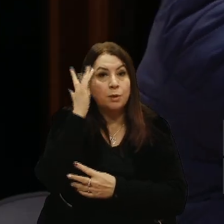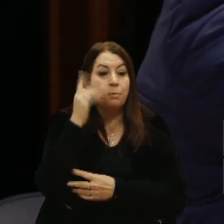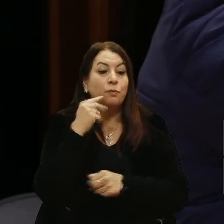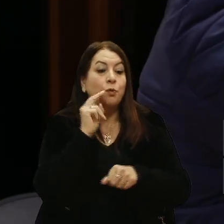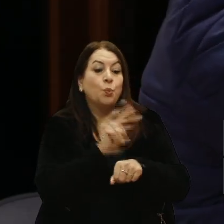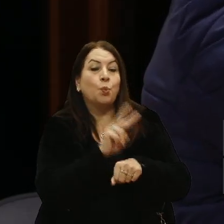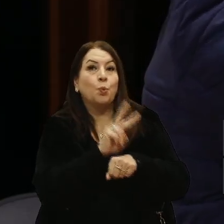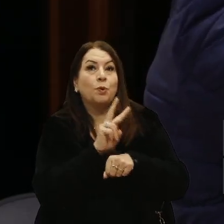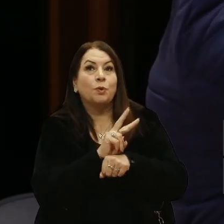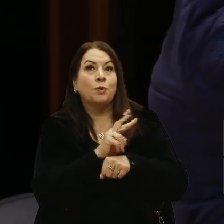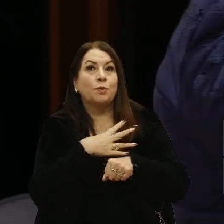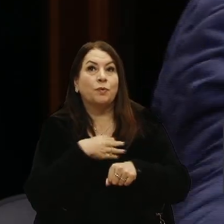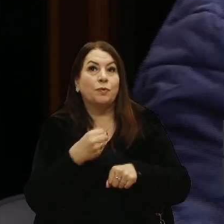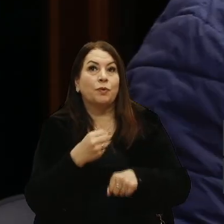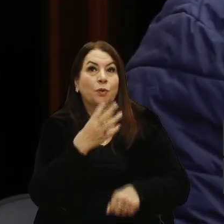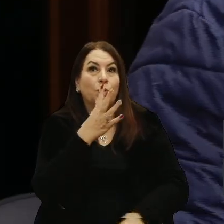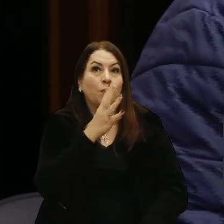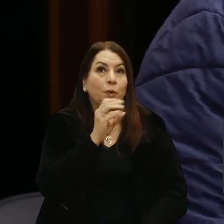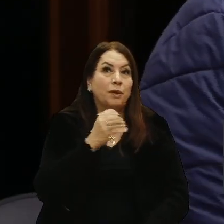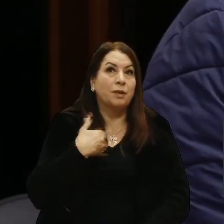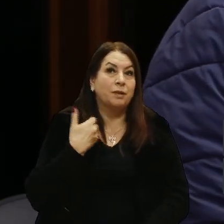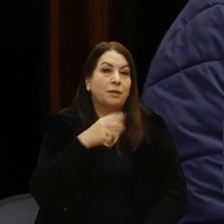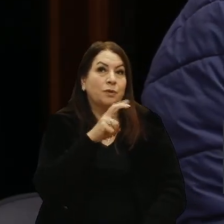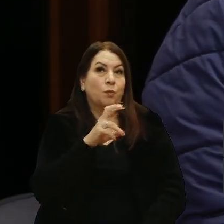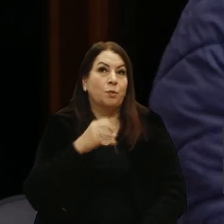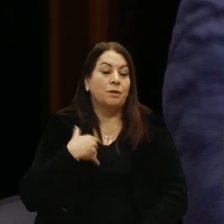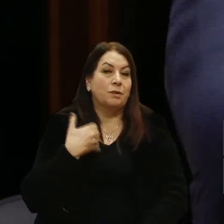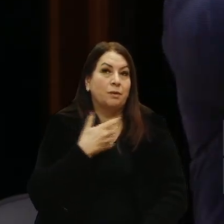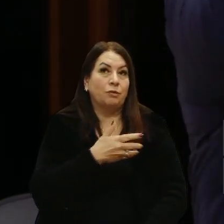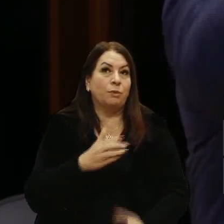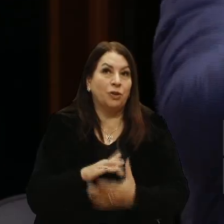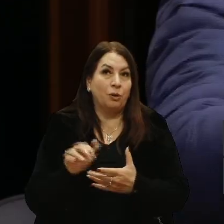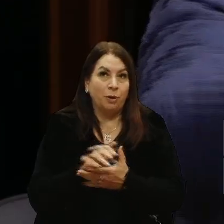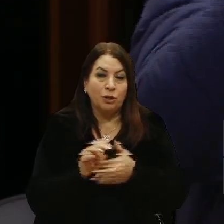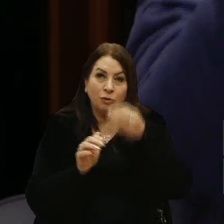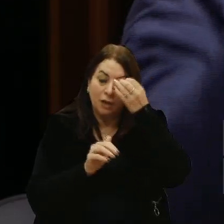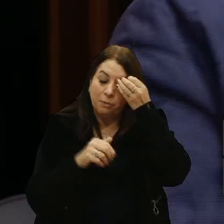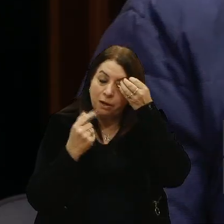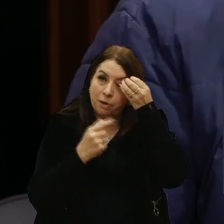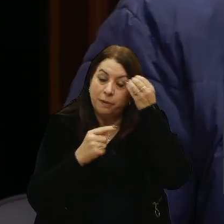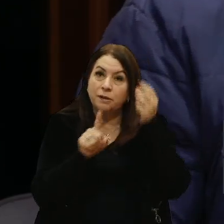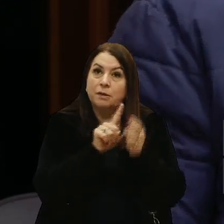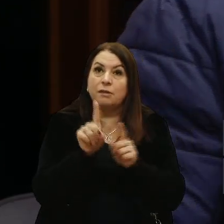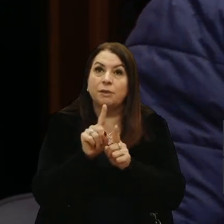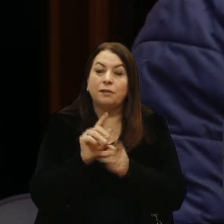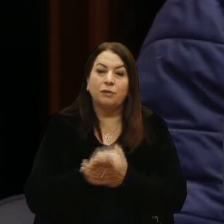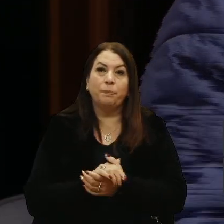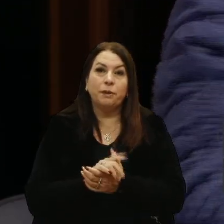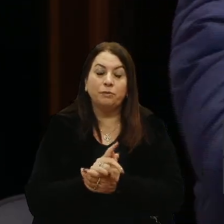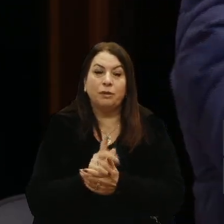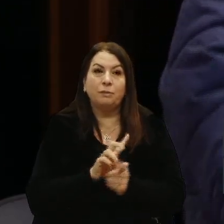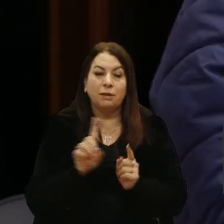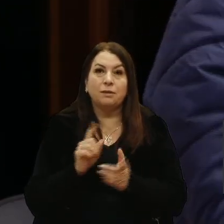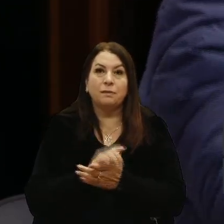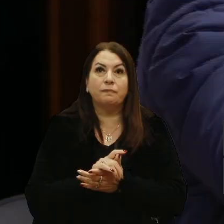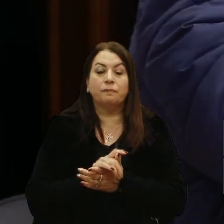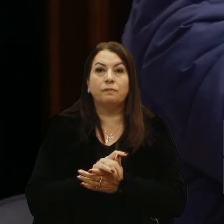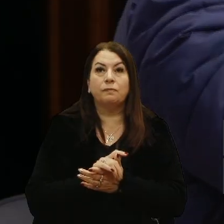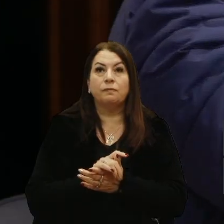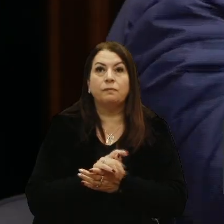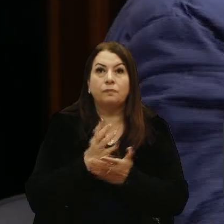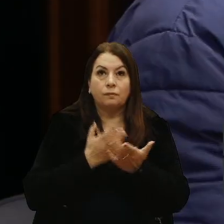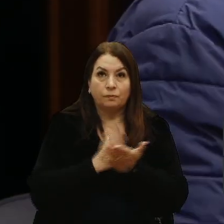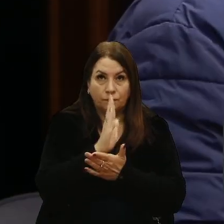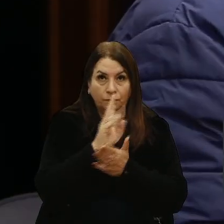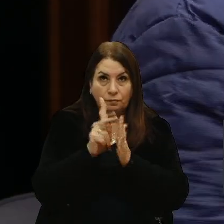vai cuidar daquele filho de 40, 50 anos. Então é fundamental que essa casa aprove